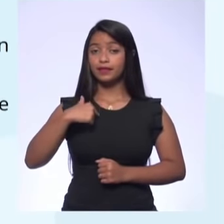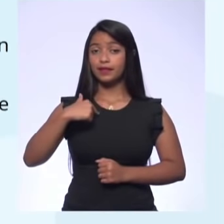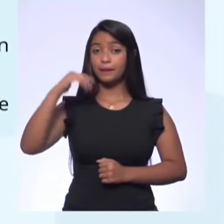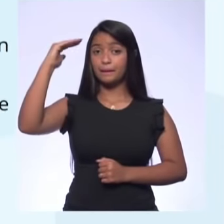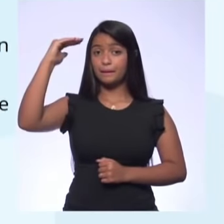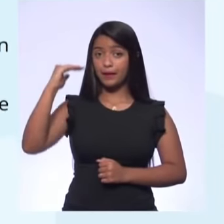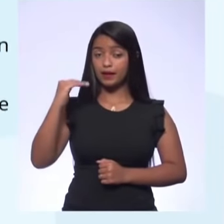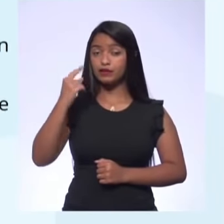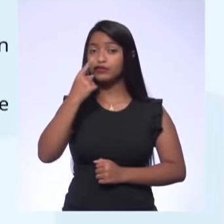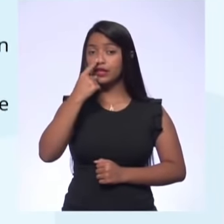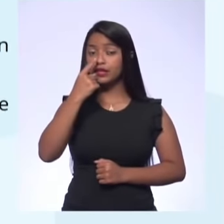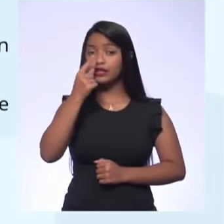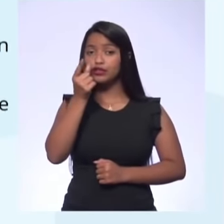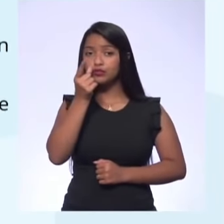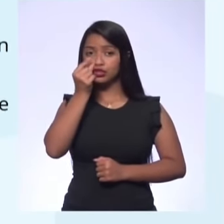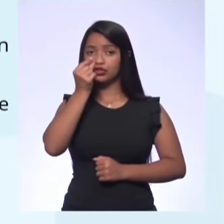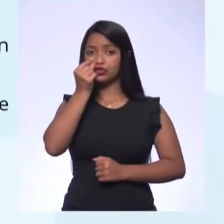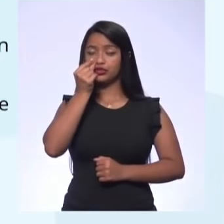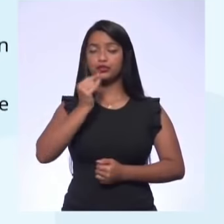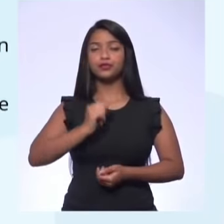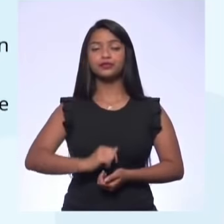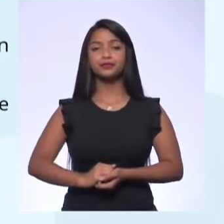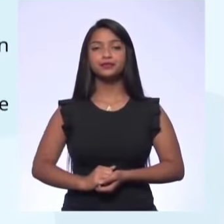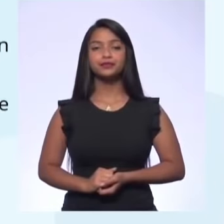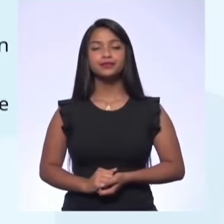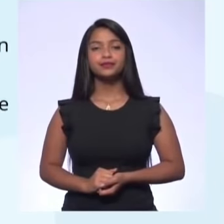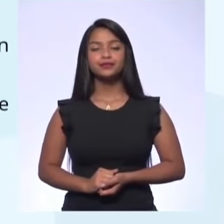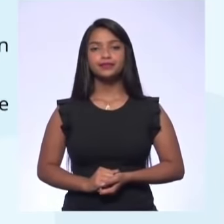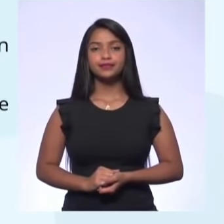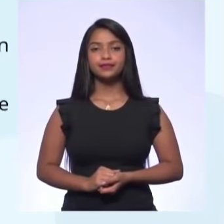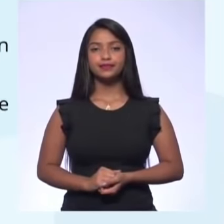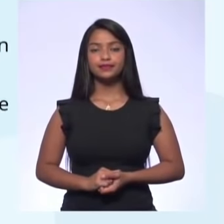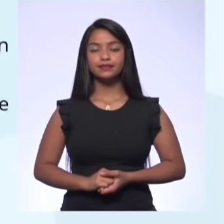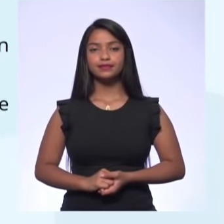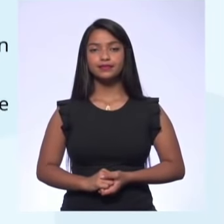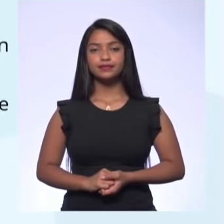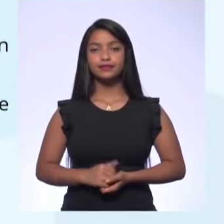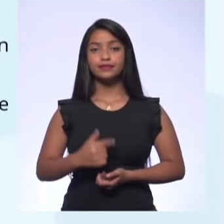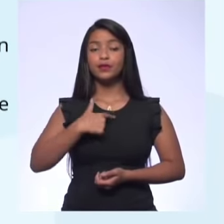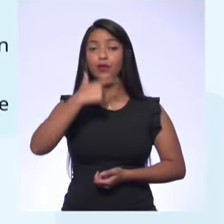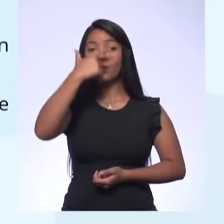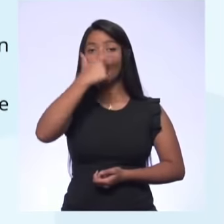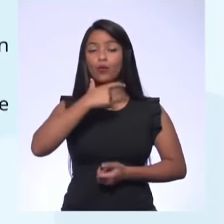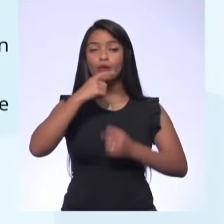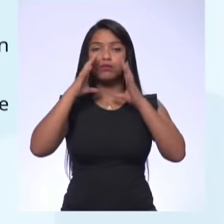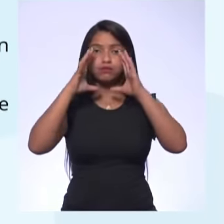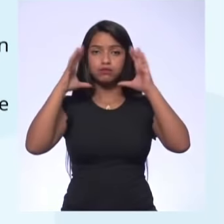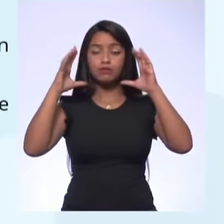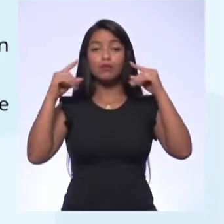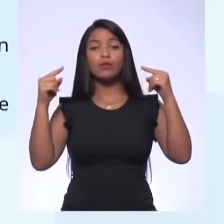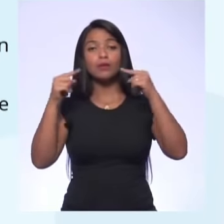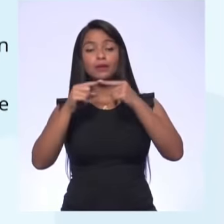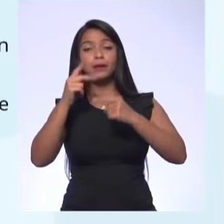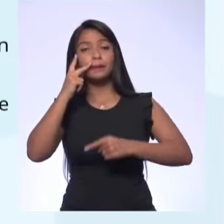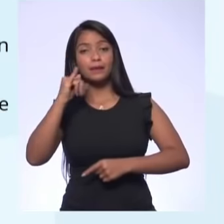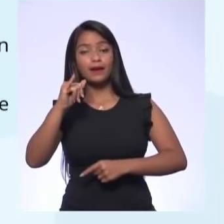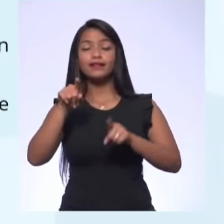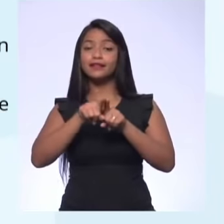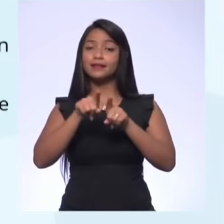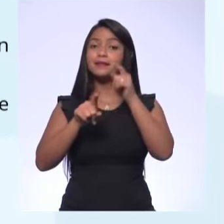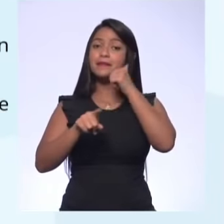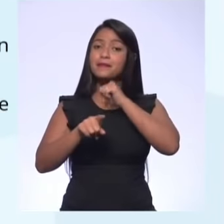tenho nariz pequeno, and round face like my father and my mother. e rosto redondo como meu pai e a minha mãe.